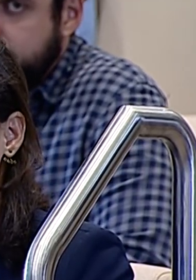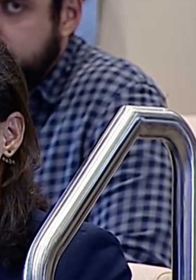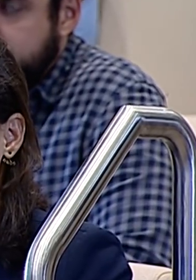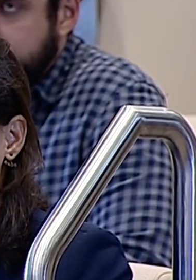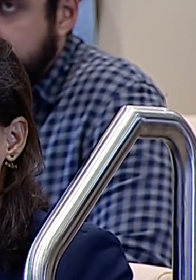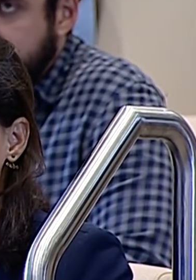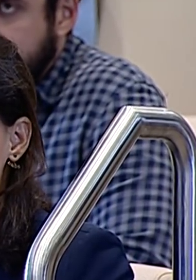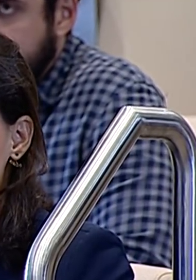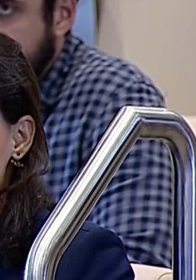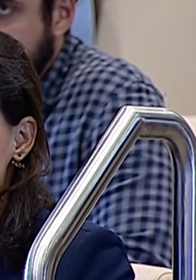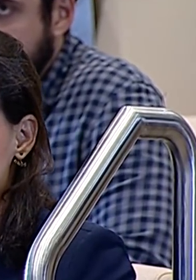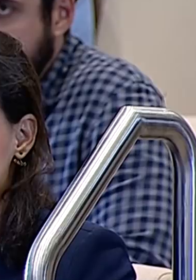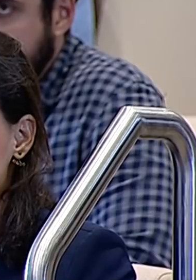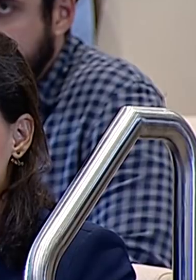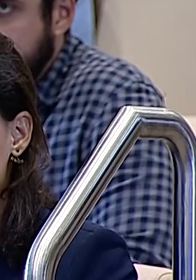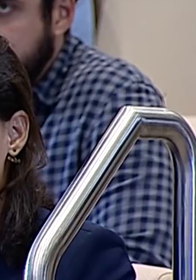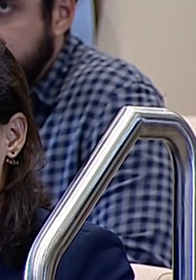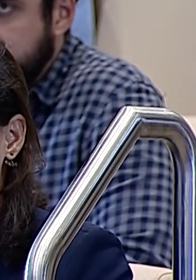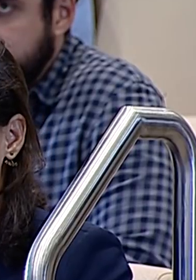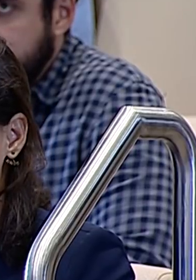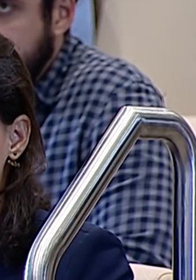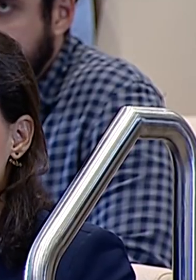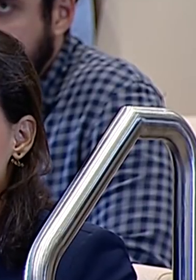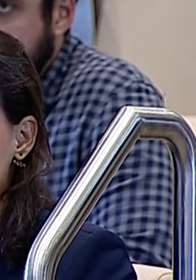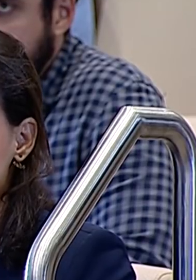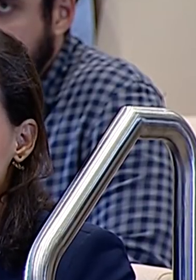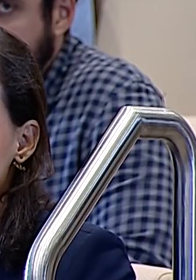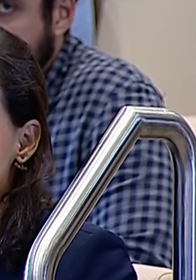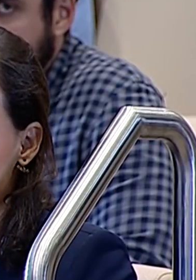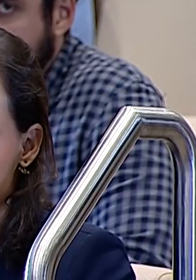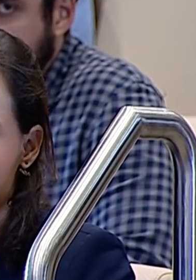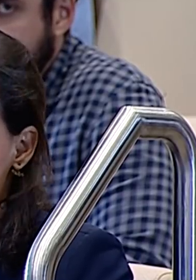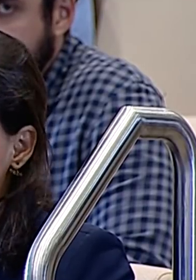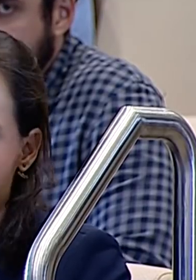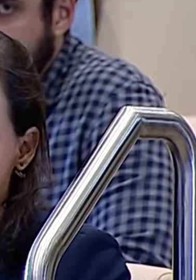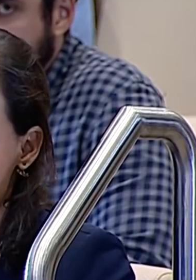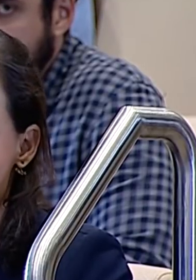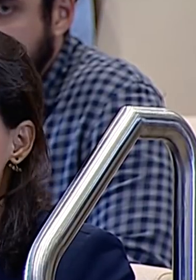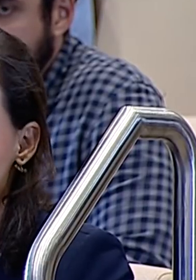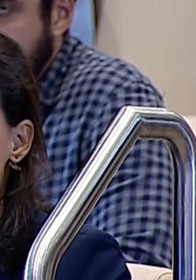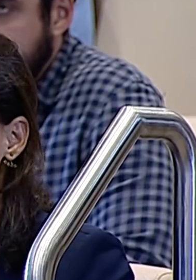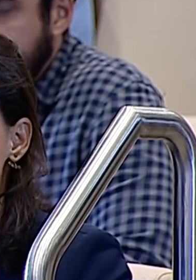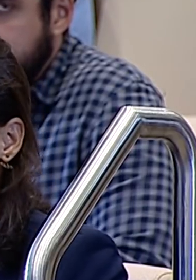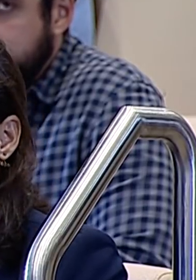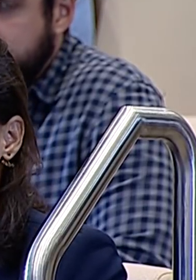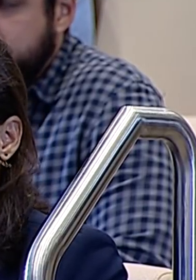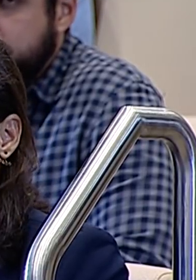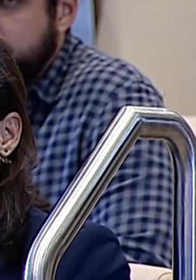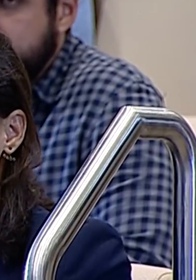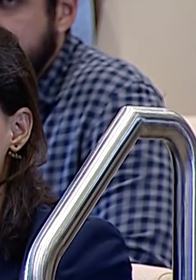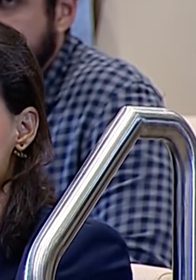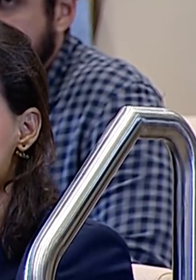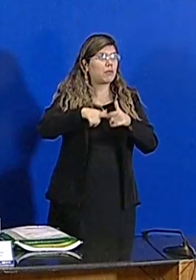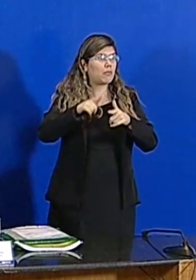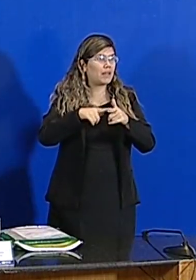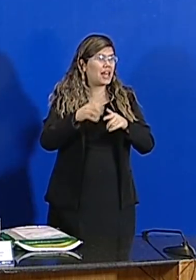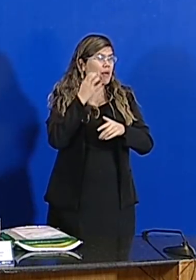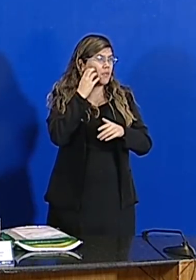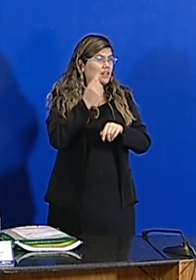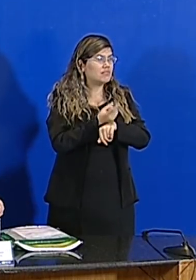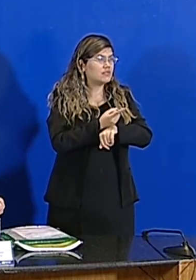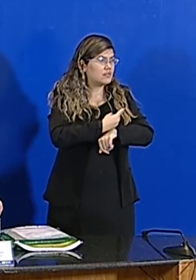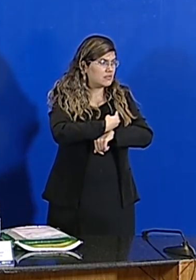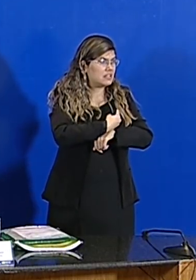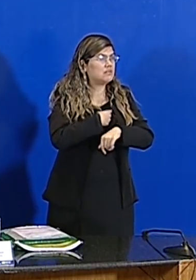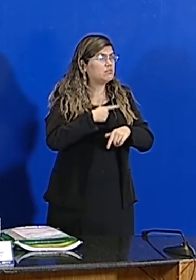Paulo, especificamente, e se aquele bug que teve nos celulares de horário chegou a atrapalhar de alguma forma os candidatos. Não, o bug não